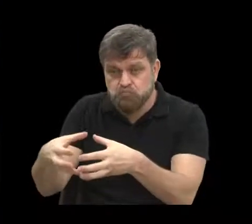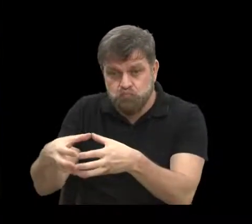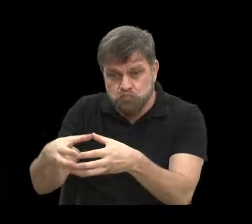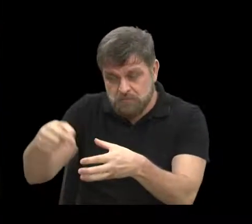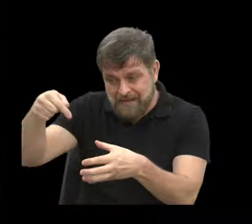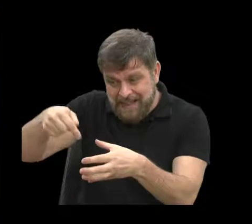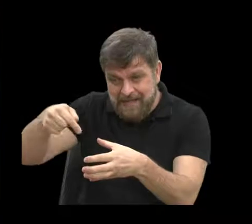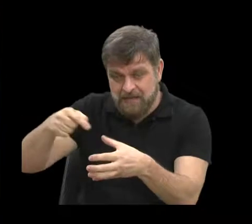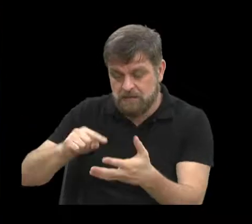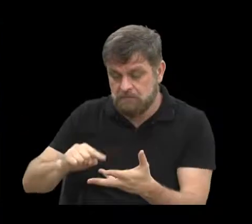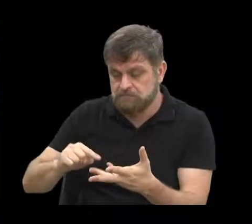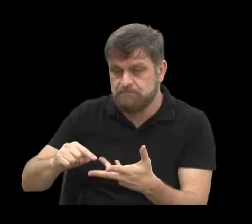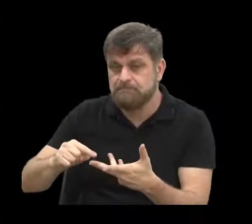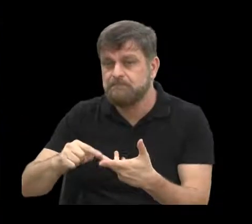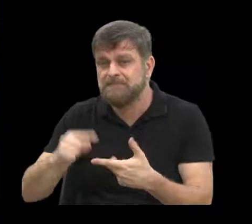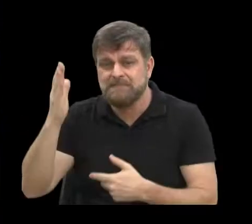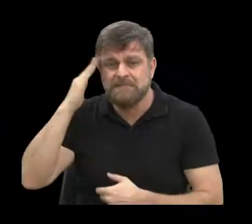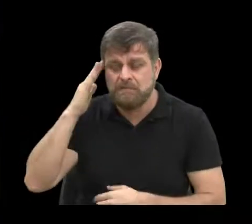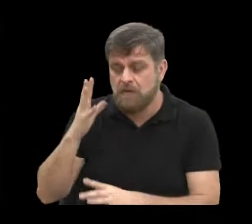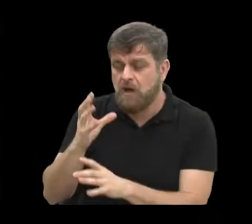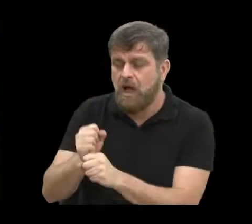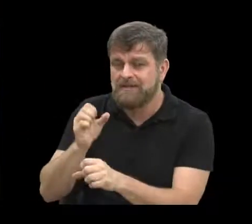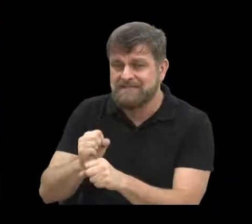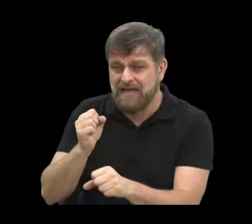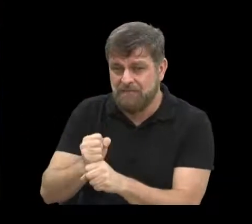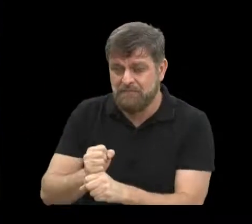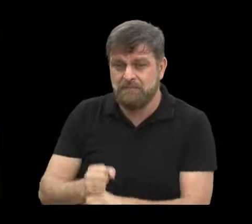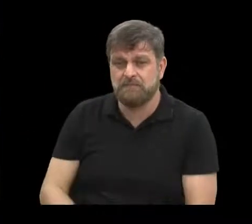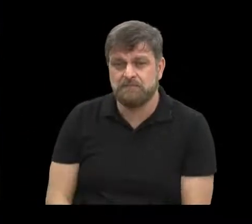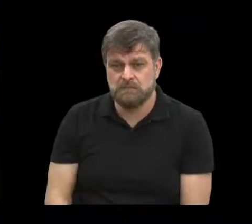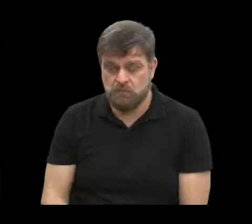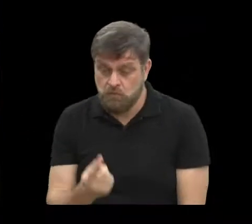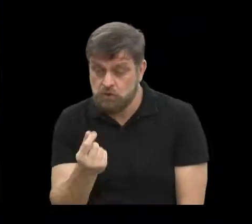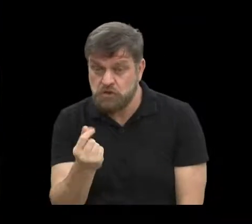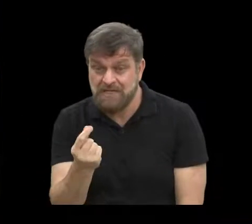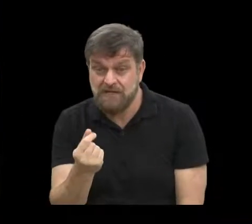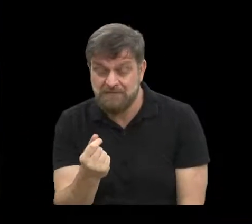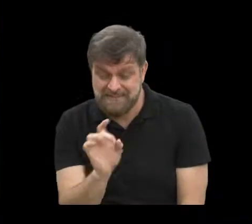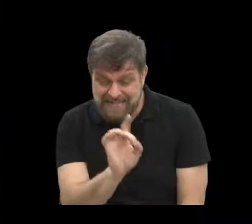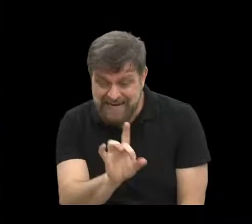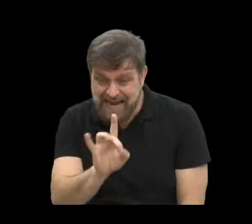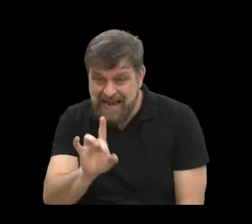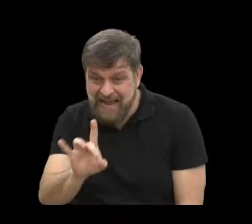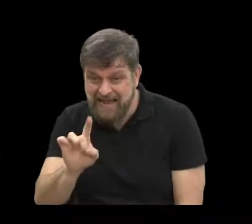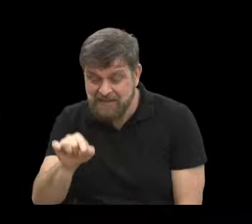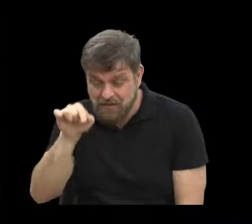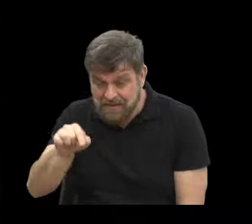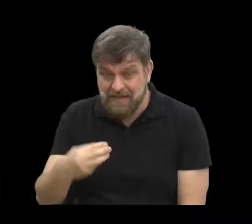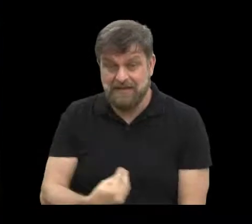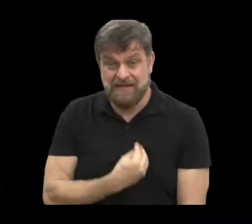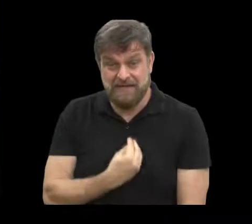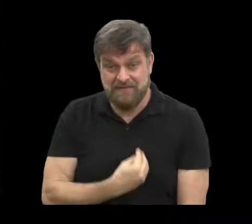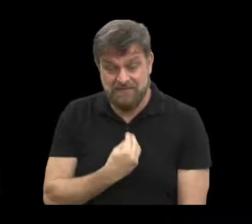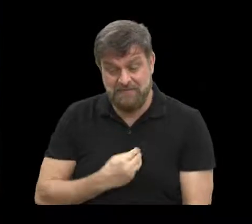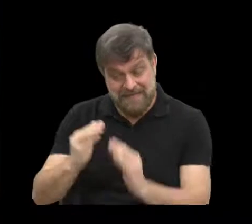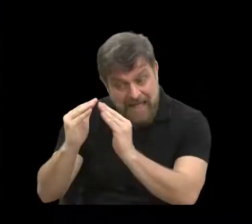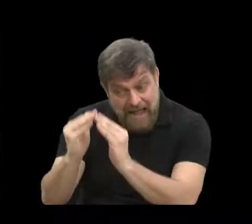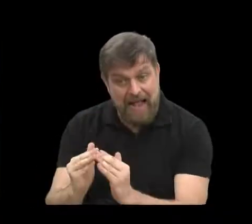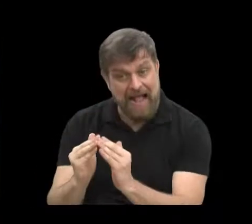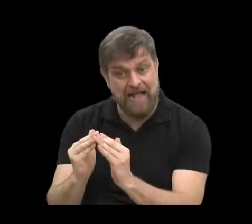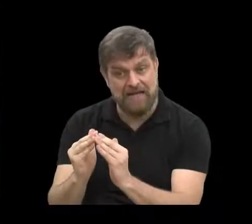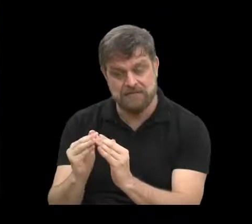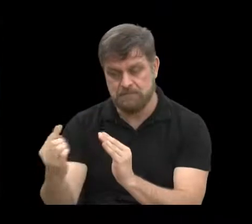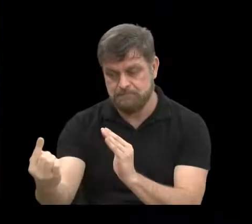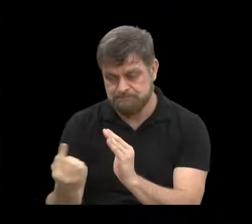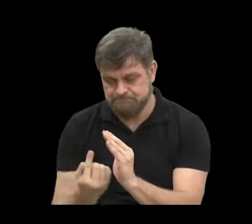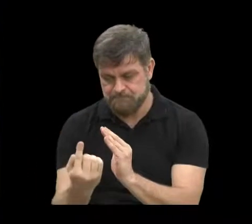que a gente usa no cálculo da renda per capita, desde que essas pessoas vivam sob o mesmo teto, tá